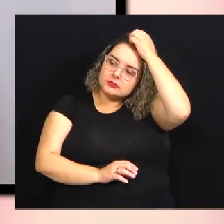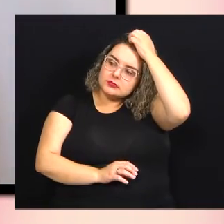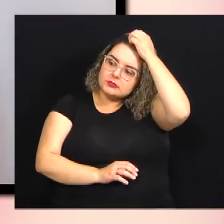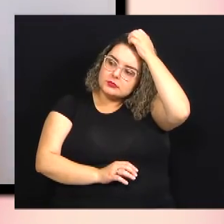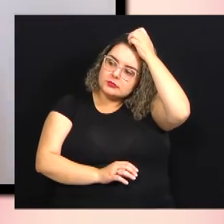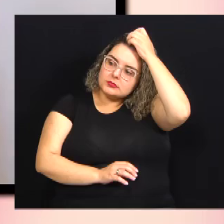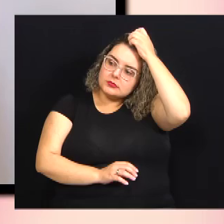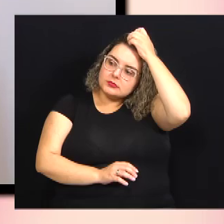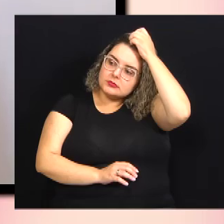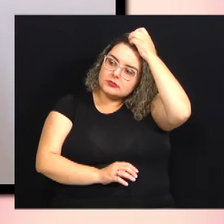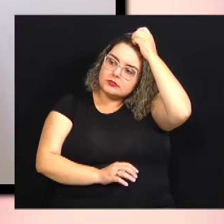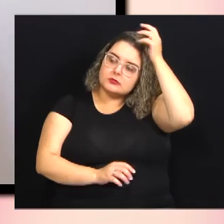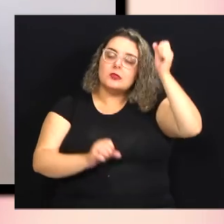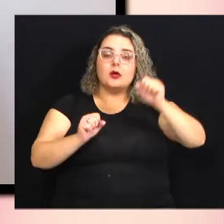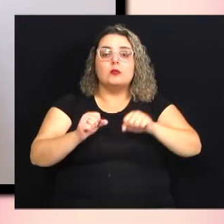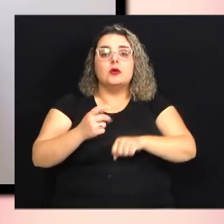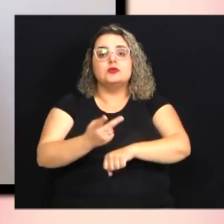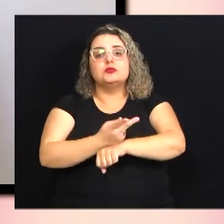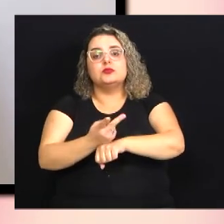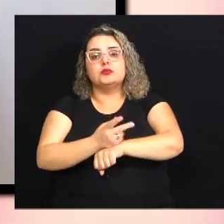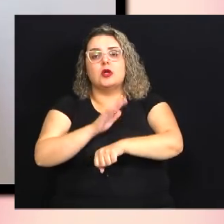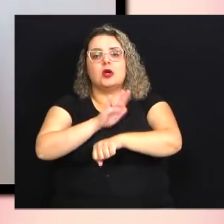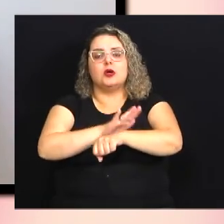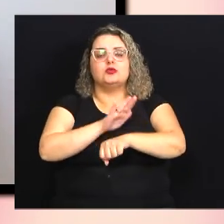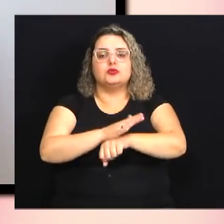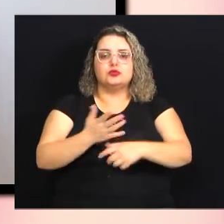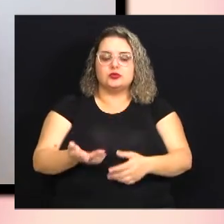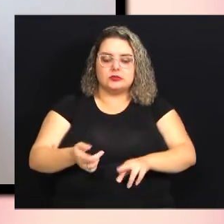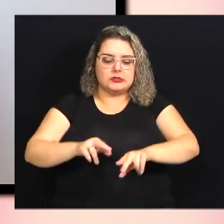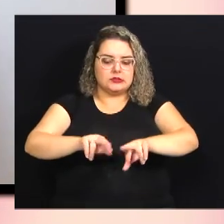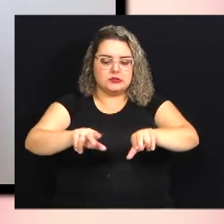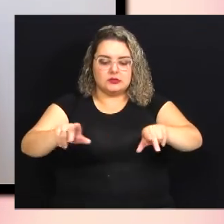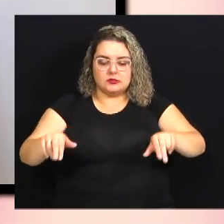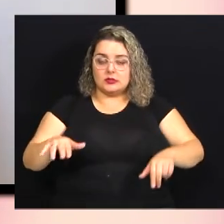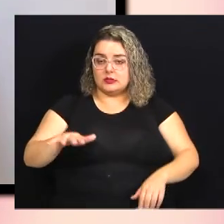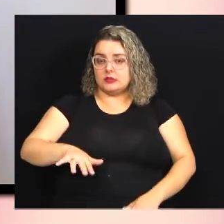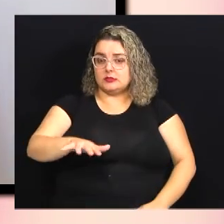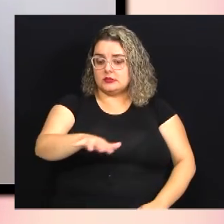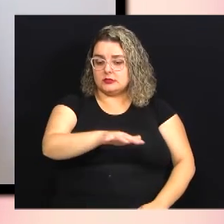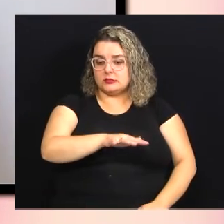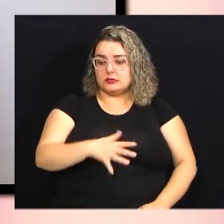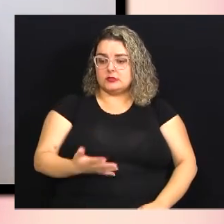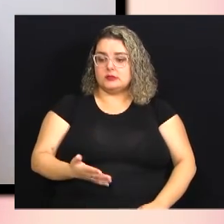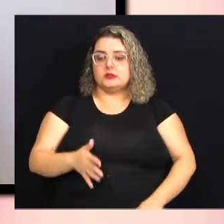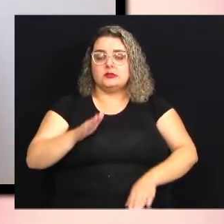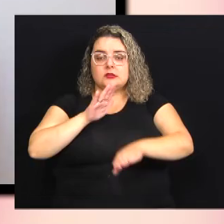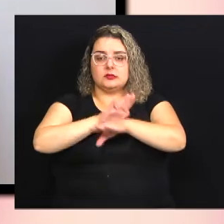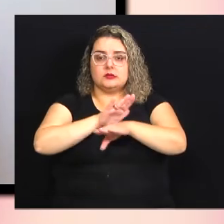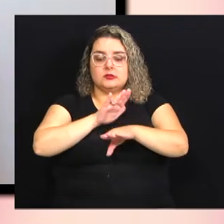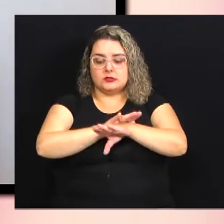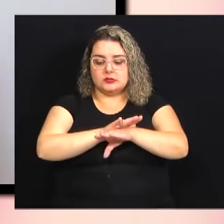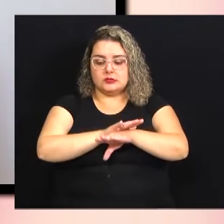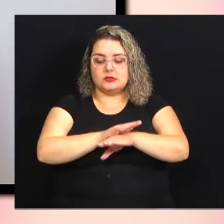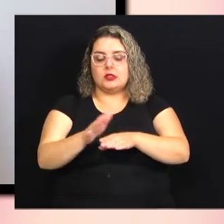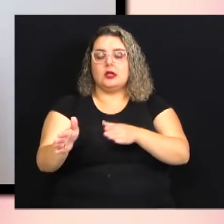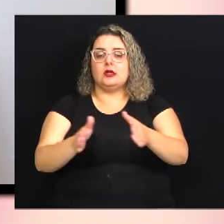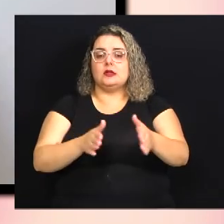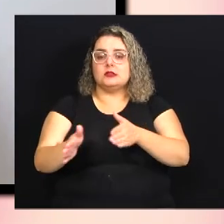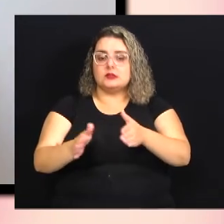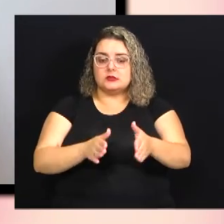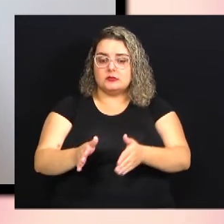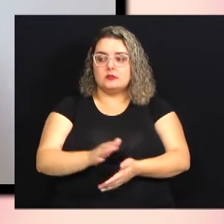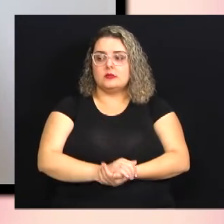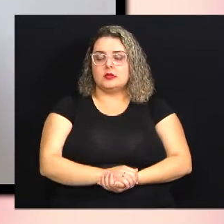procurar o auxílio de pessoas dessas variadas áreas que vão ajudar você